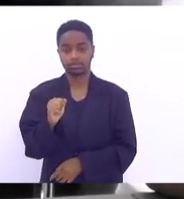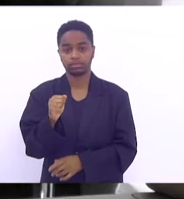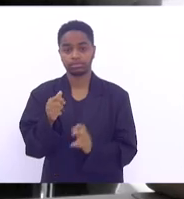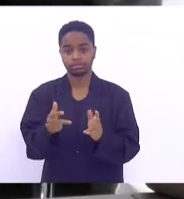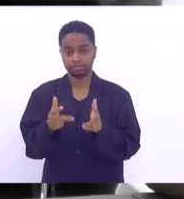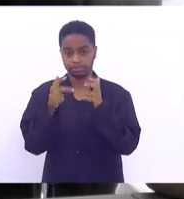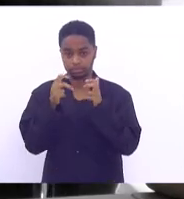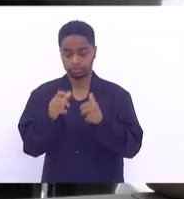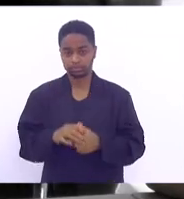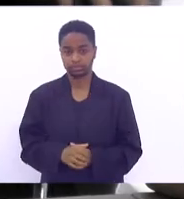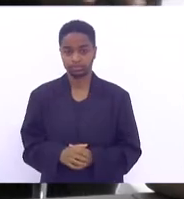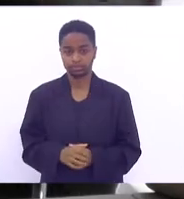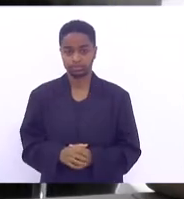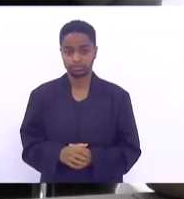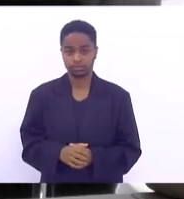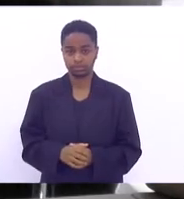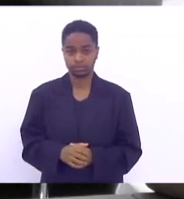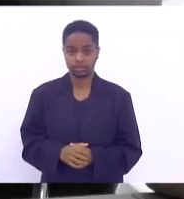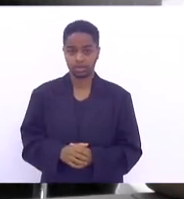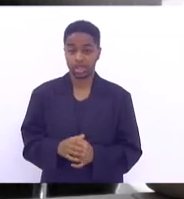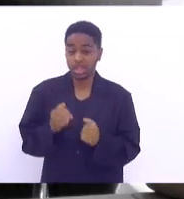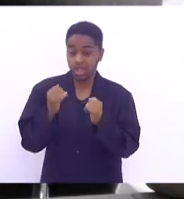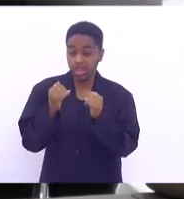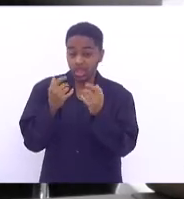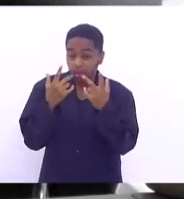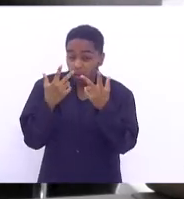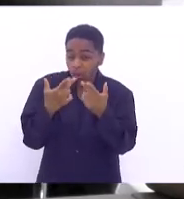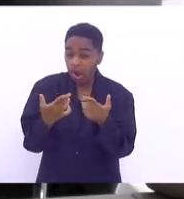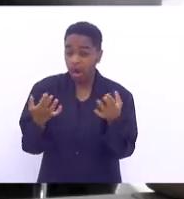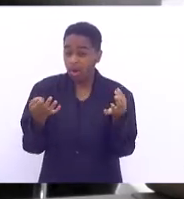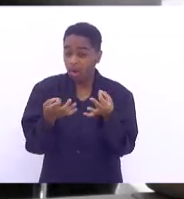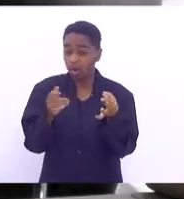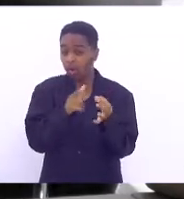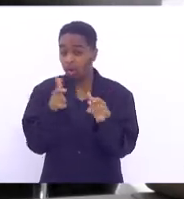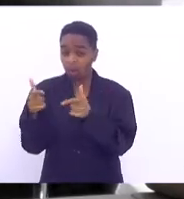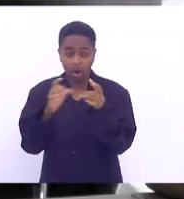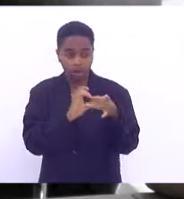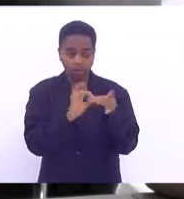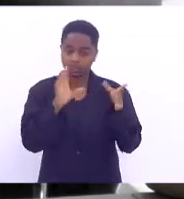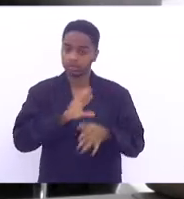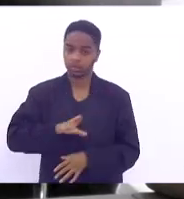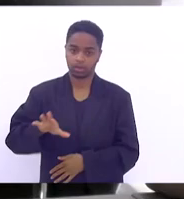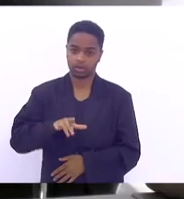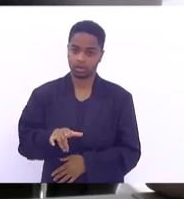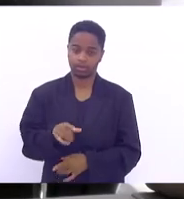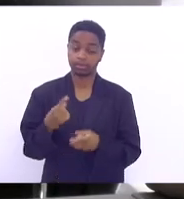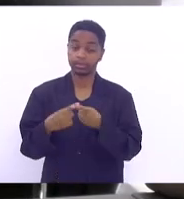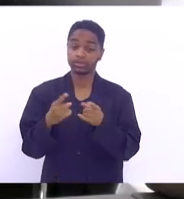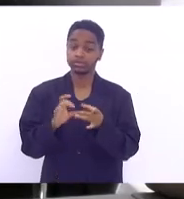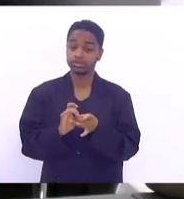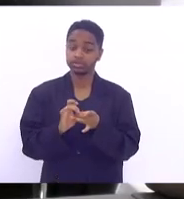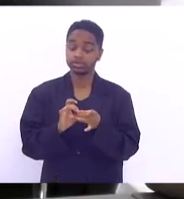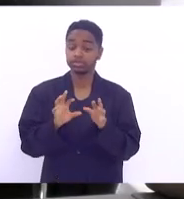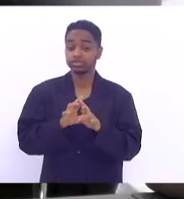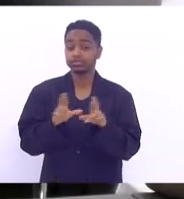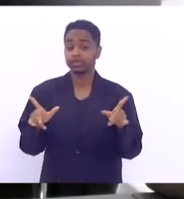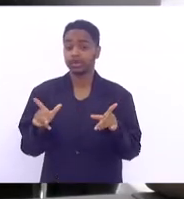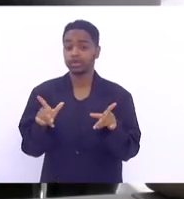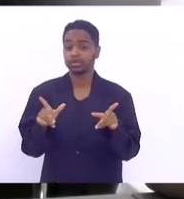Cozzolino, não é idêntico aos outros autorizativos. Porque é diferente você autorizar um